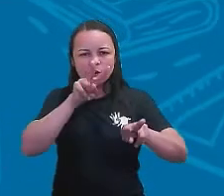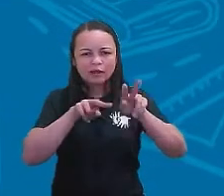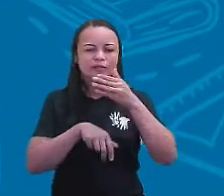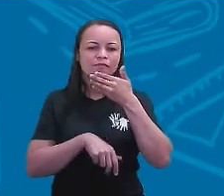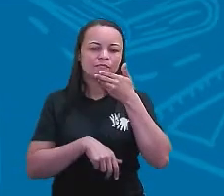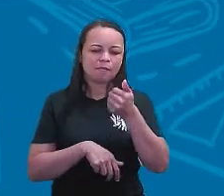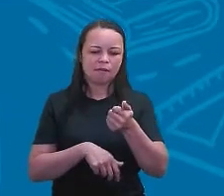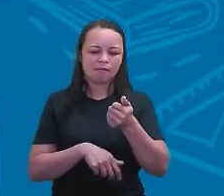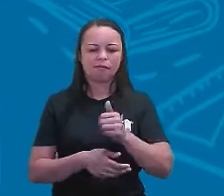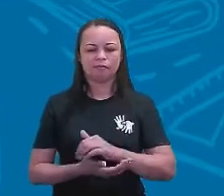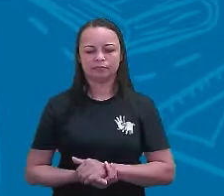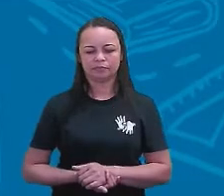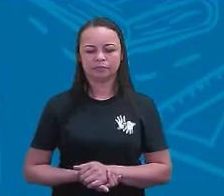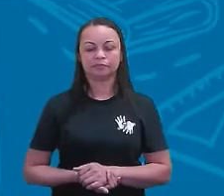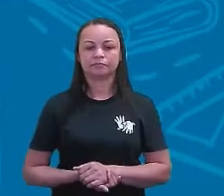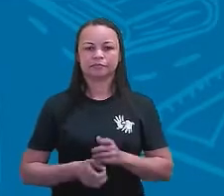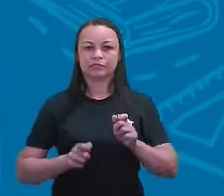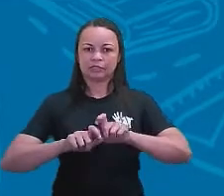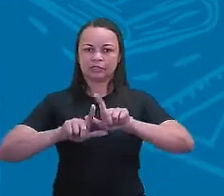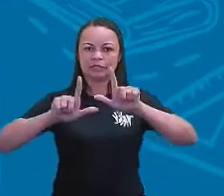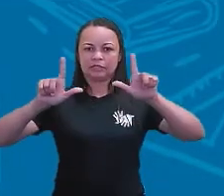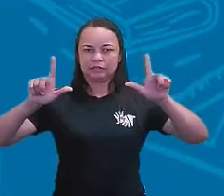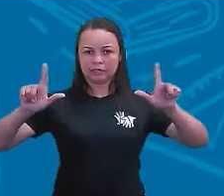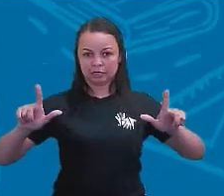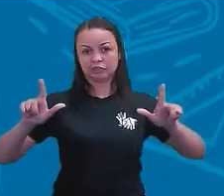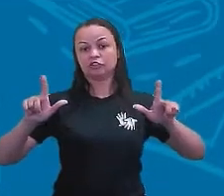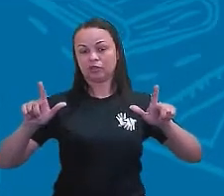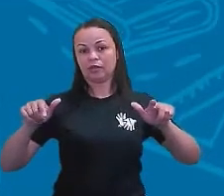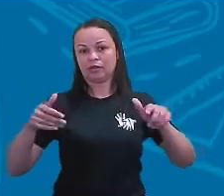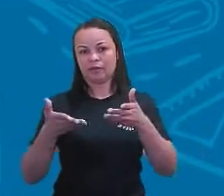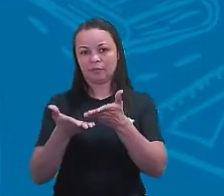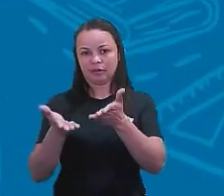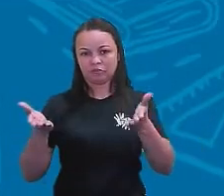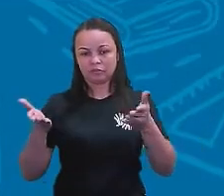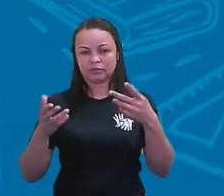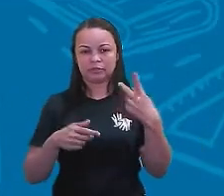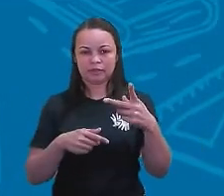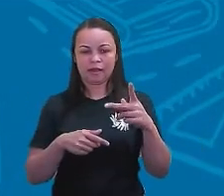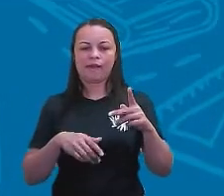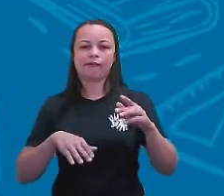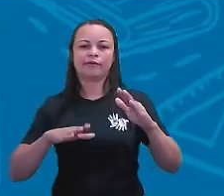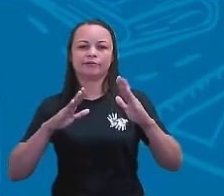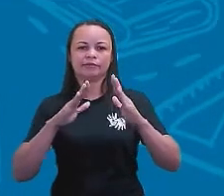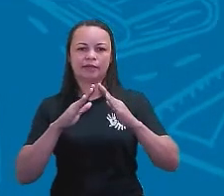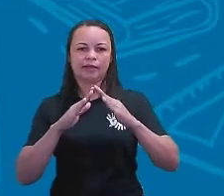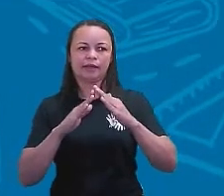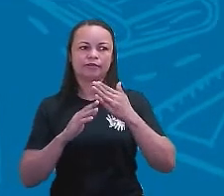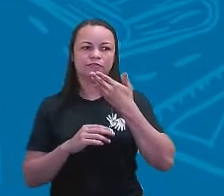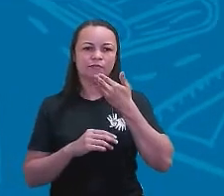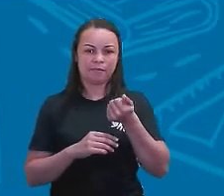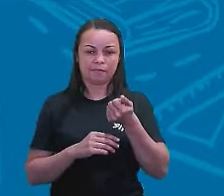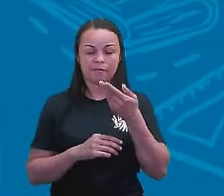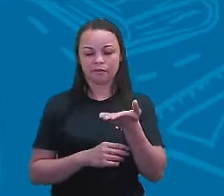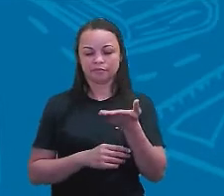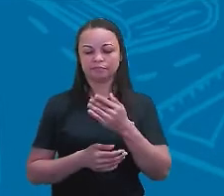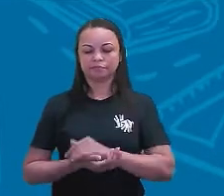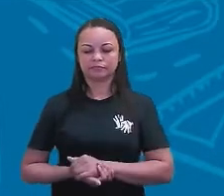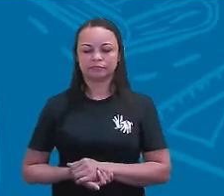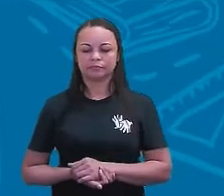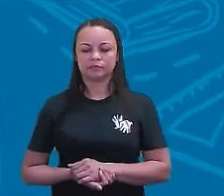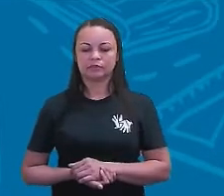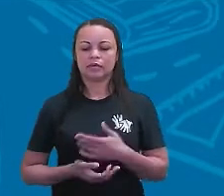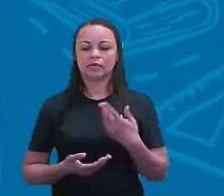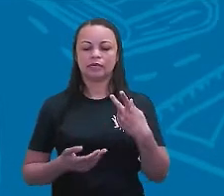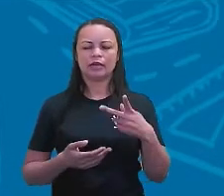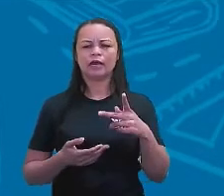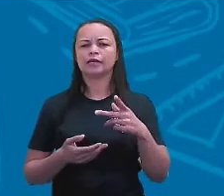tá? Então, se possível for, coloque essa atividade em tela cheia para vocês aí de casa terem uma visão melhor. E aí eu deixo para